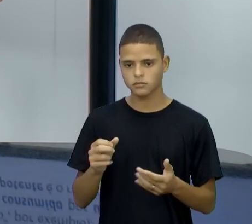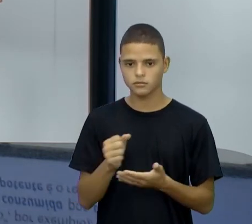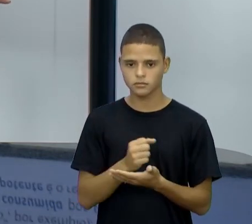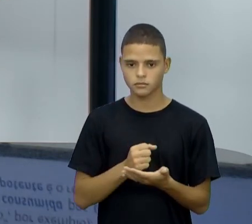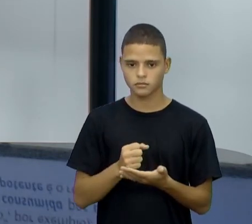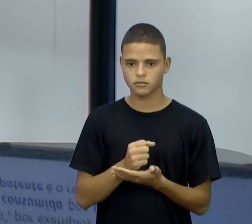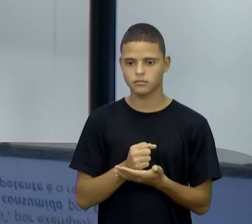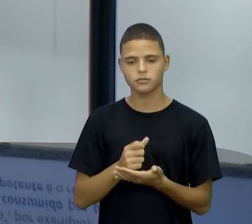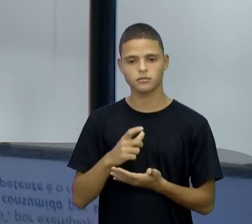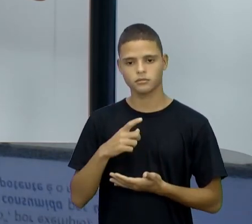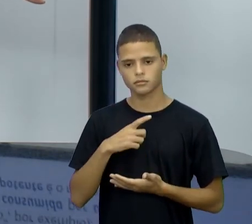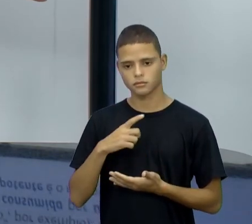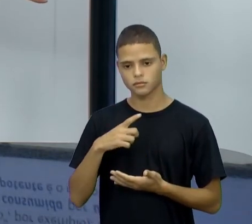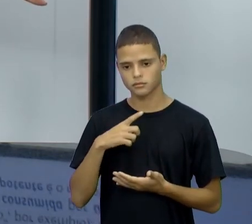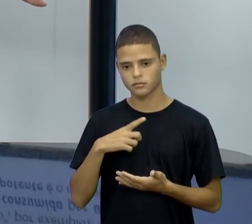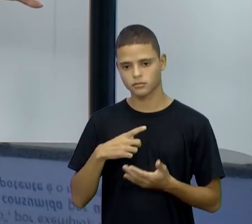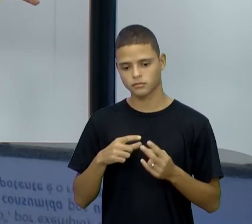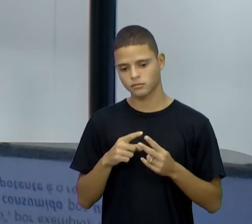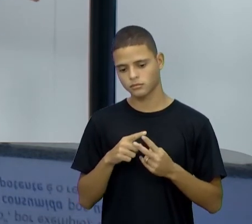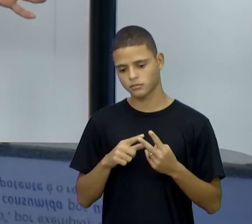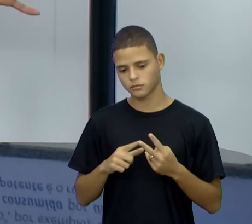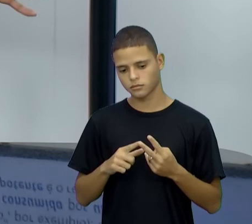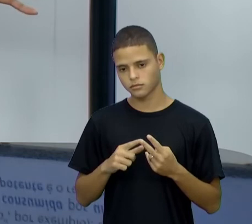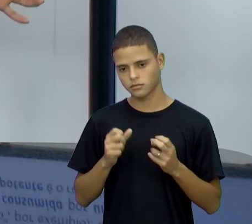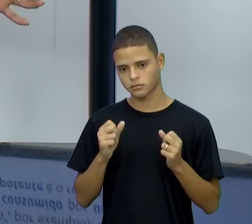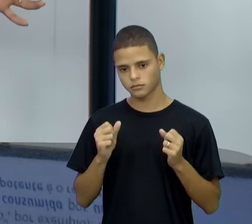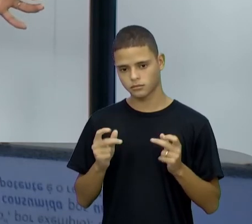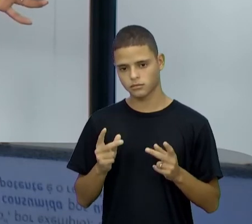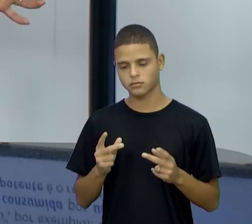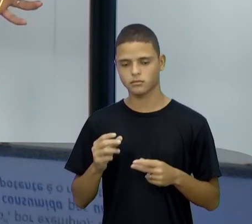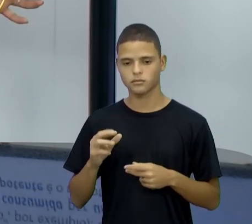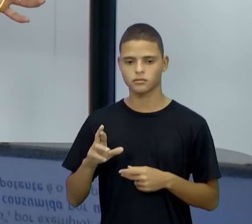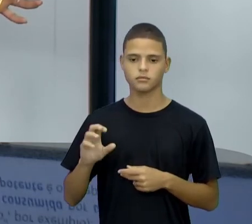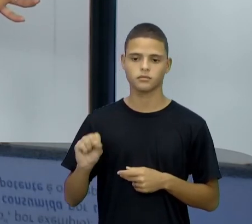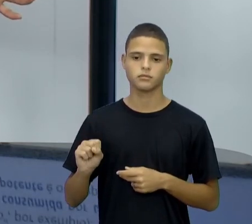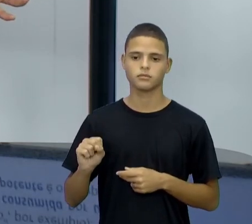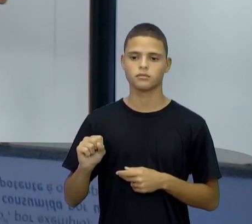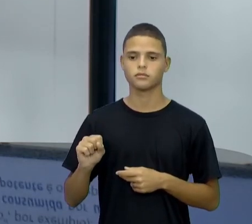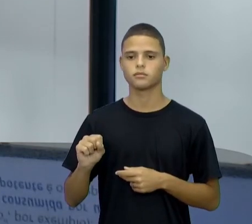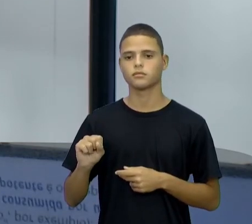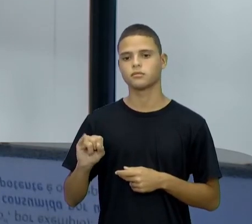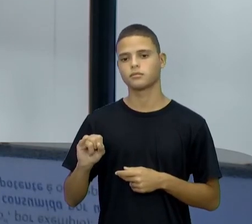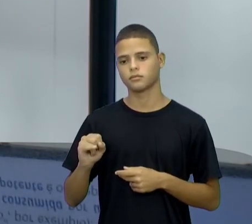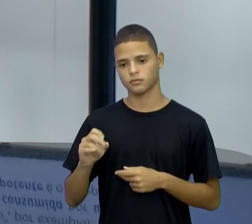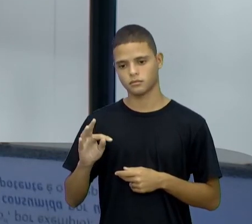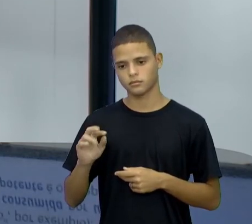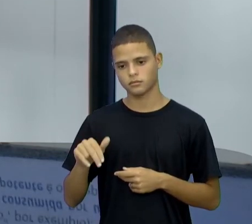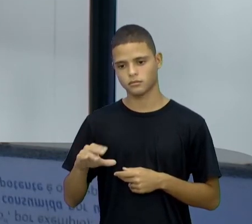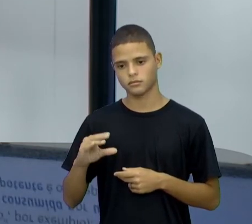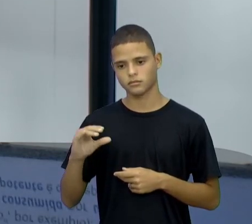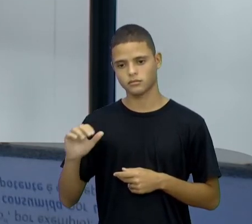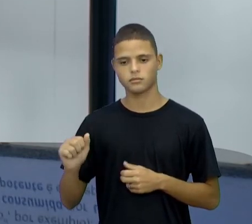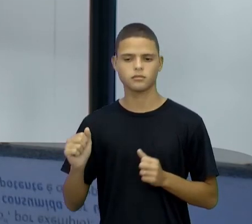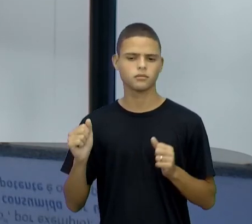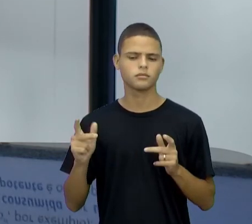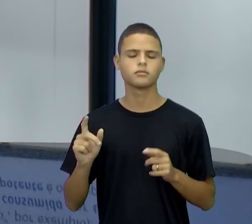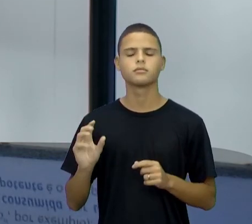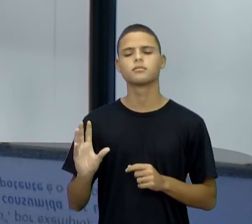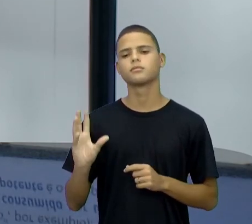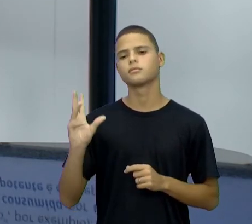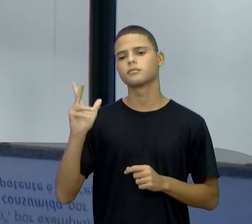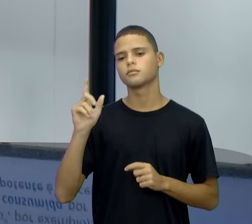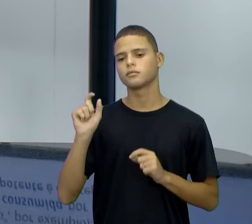isso. A tensão, a corrente elétrica e o resistor, a resistência no meio do caminho aí. Tá certo? E o que é a